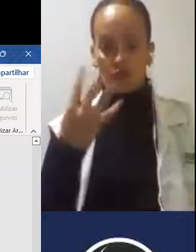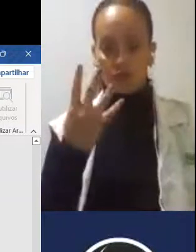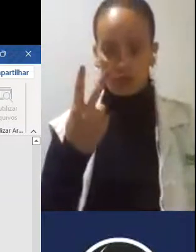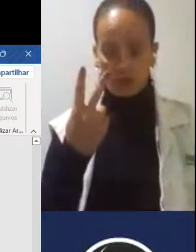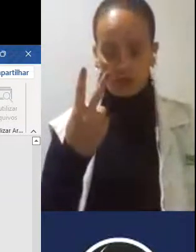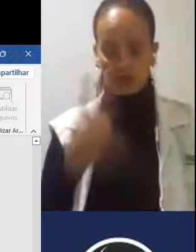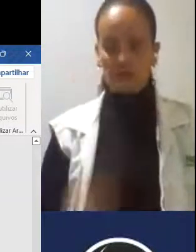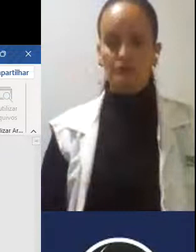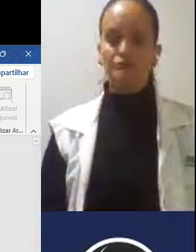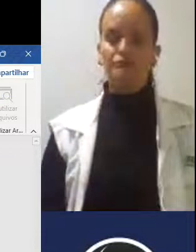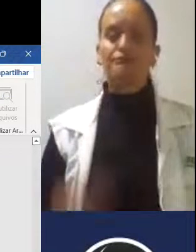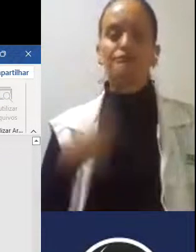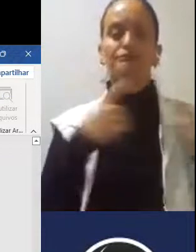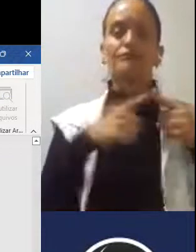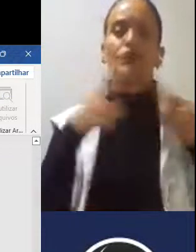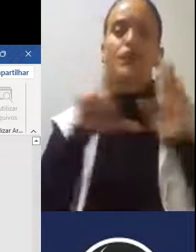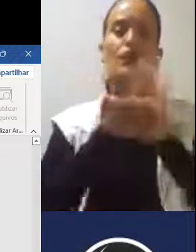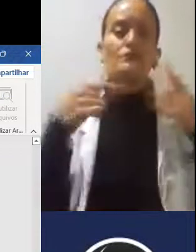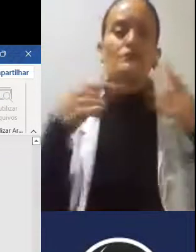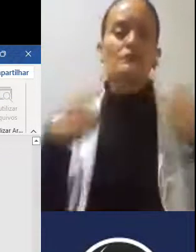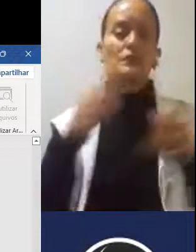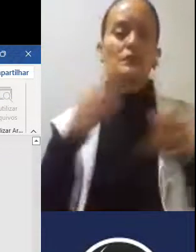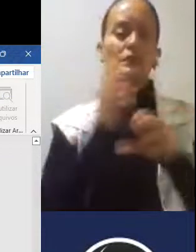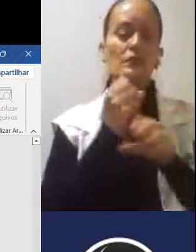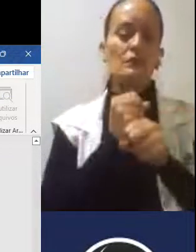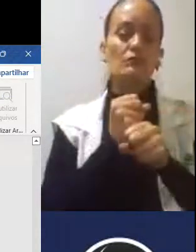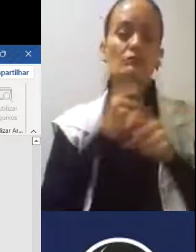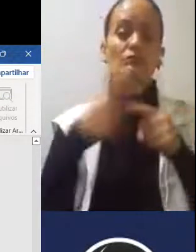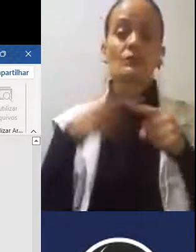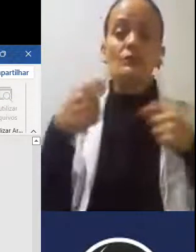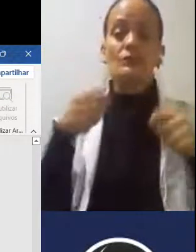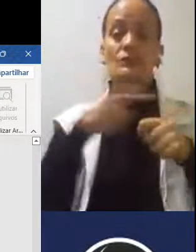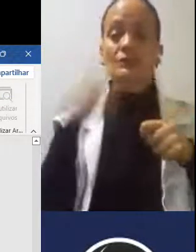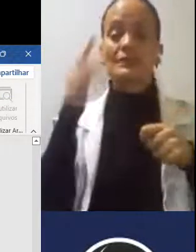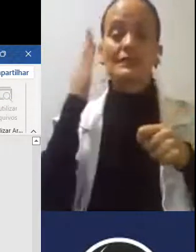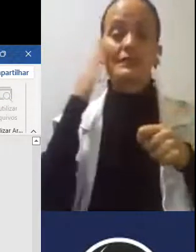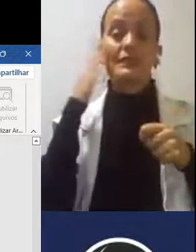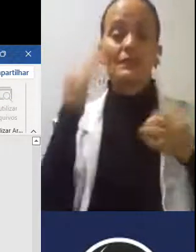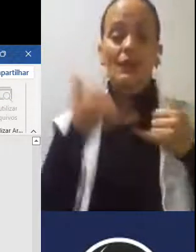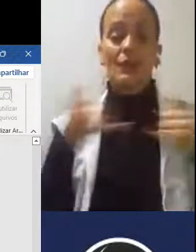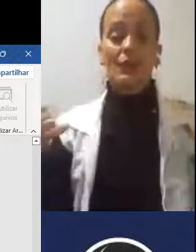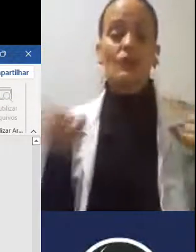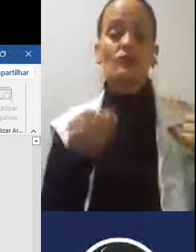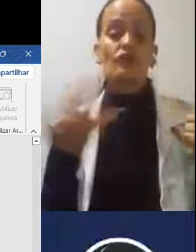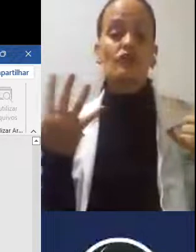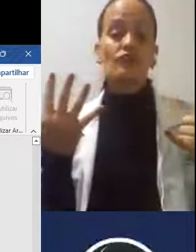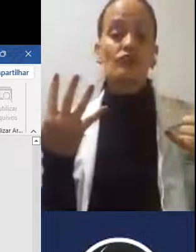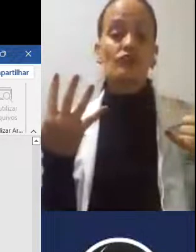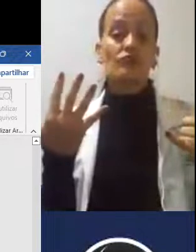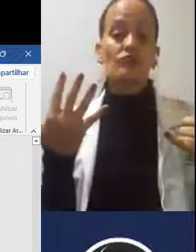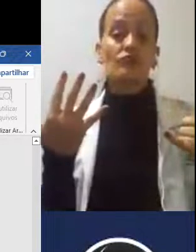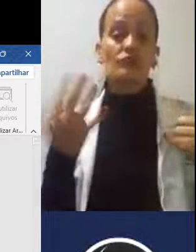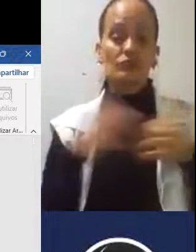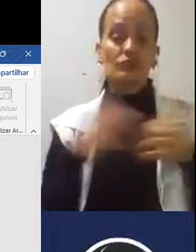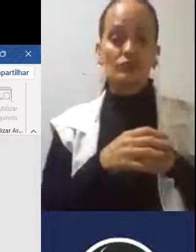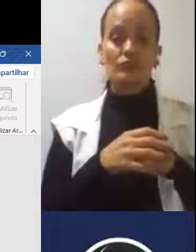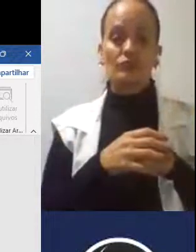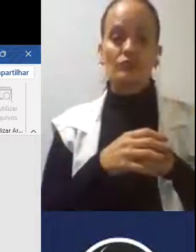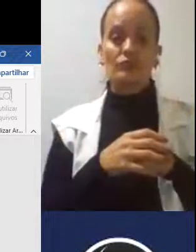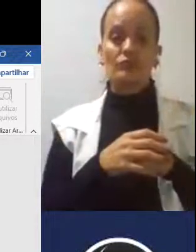Ohm? Para poder calcular quanto que é a corrente do circuito, certo? Então, vocês vão ter uma